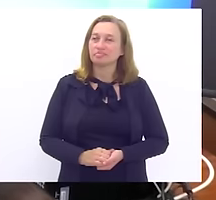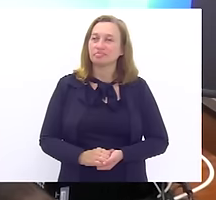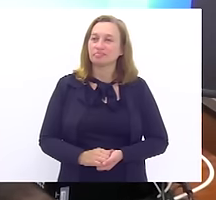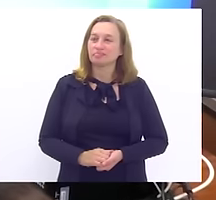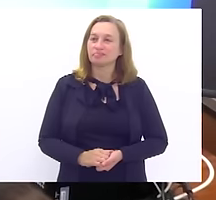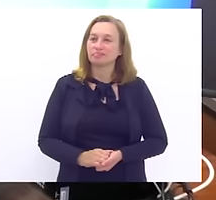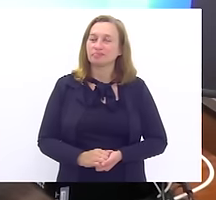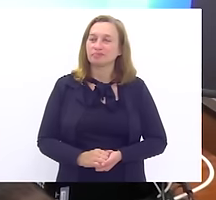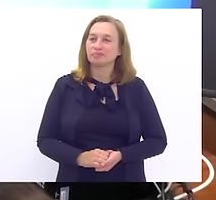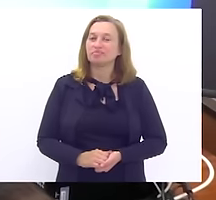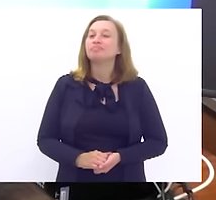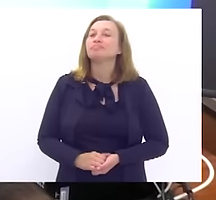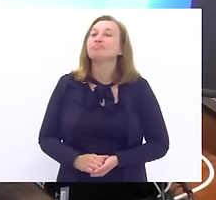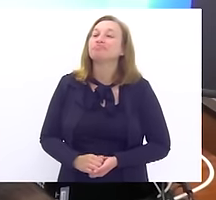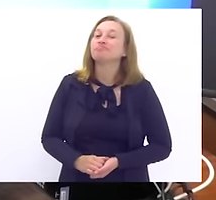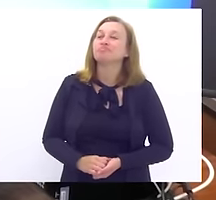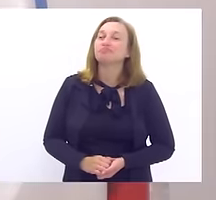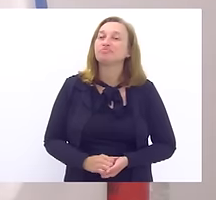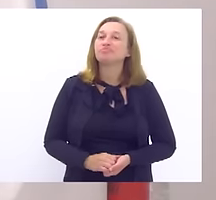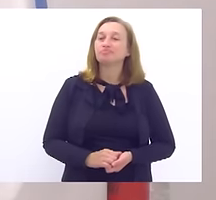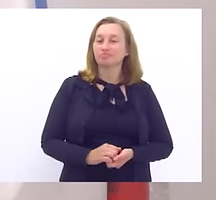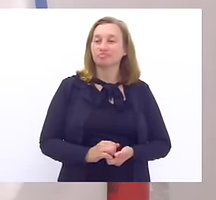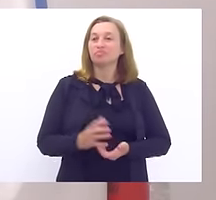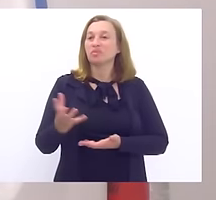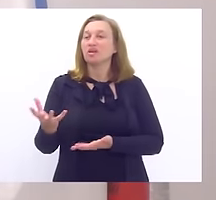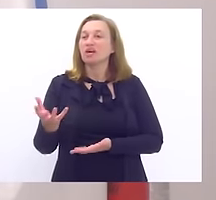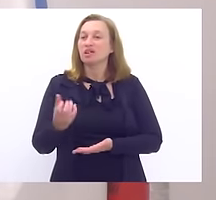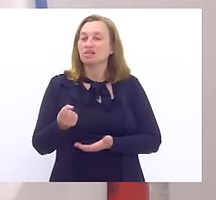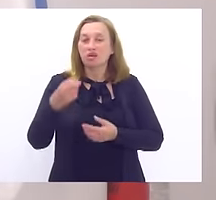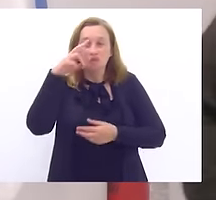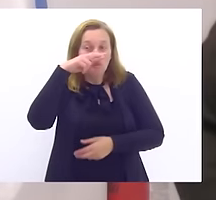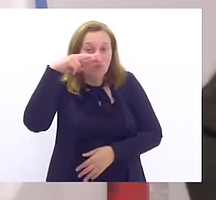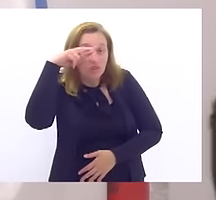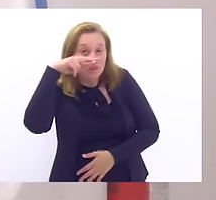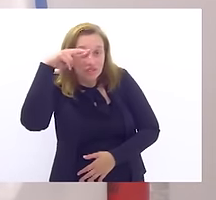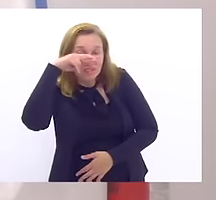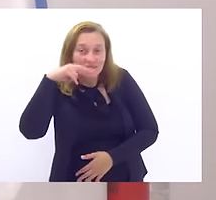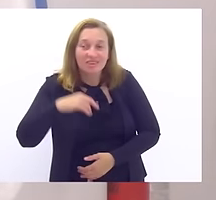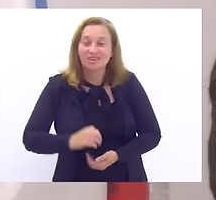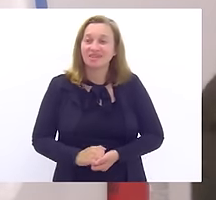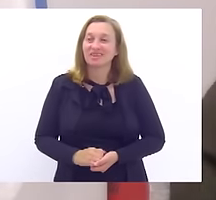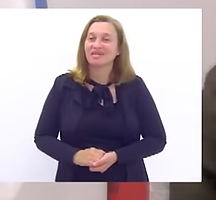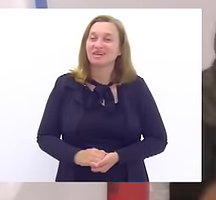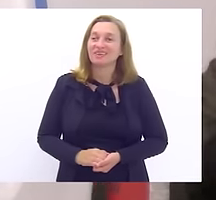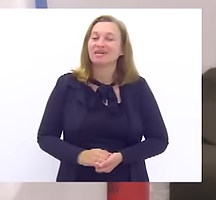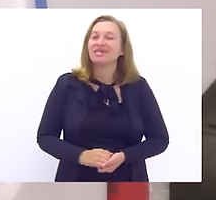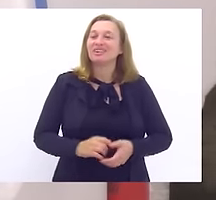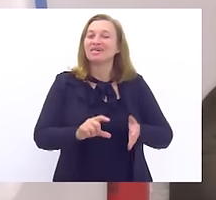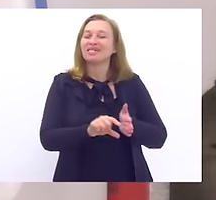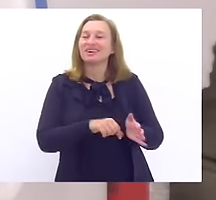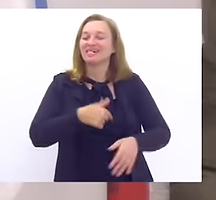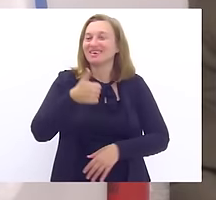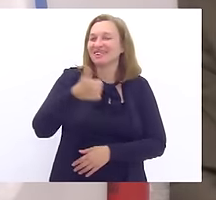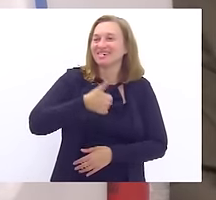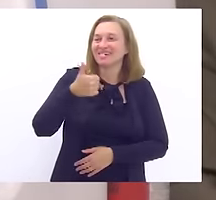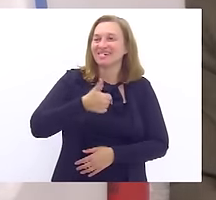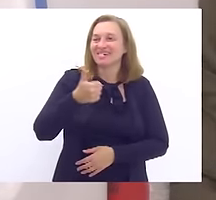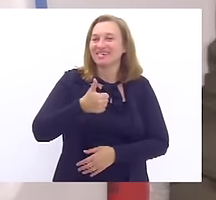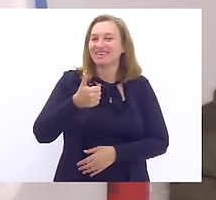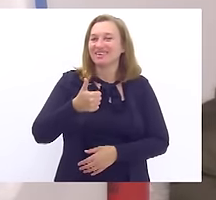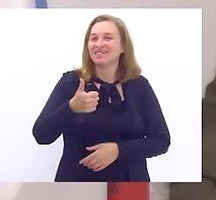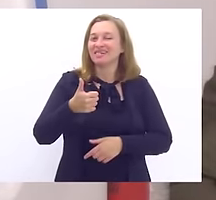cláusula sétima da execução do recebimento e da fiscalização do contrato parágrafo primeiro a execução dos